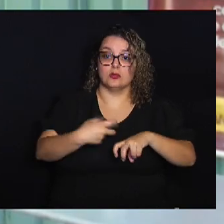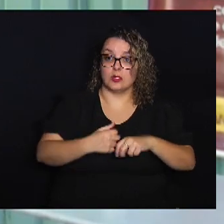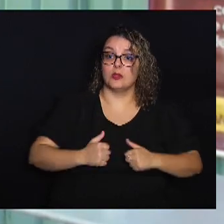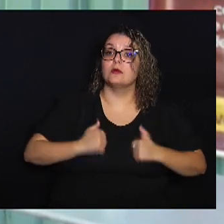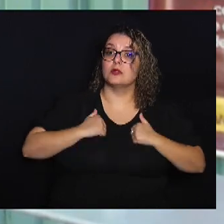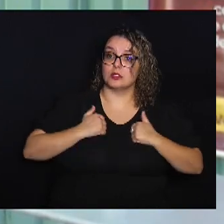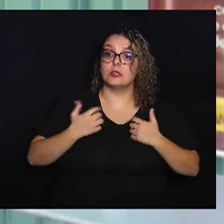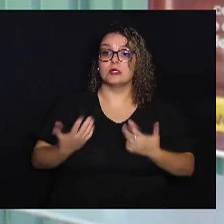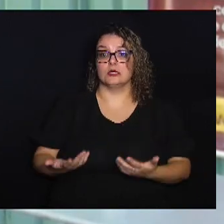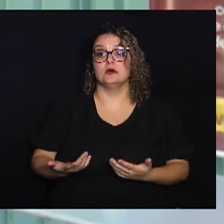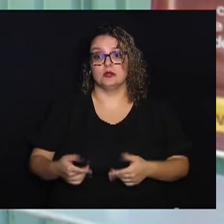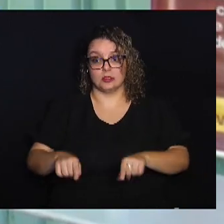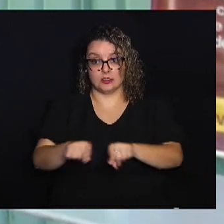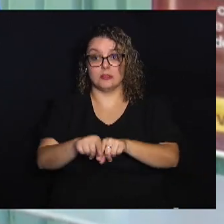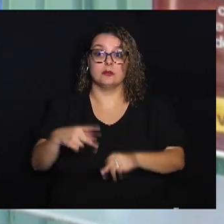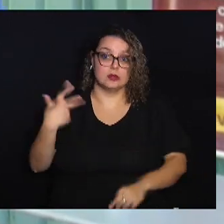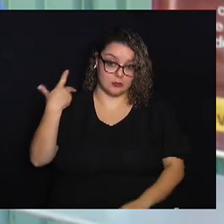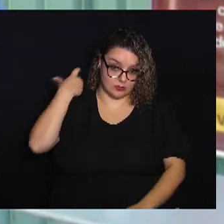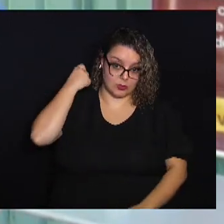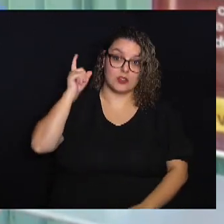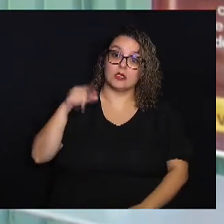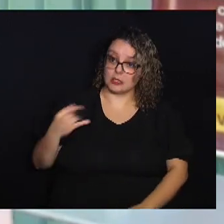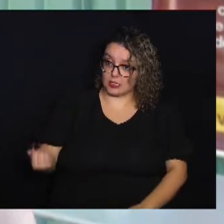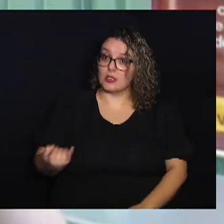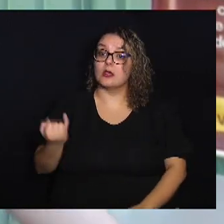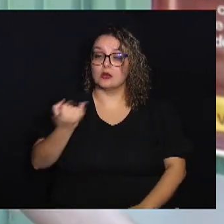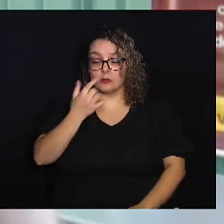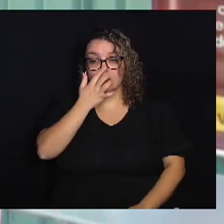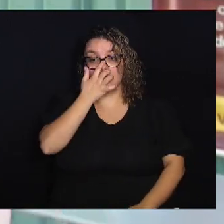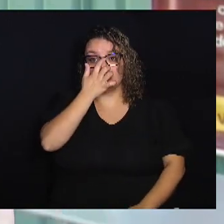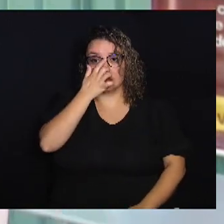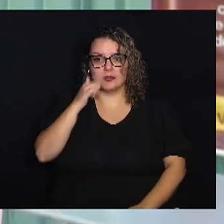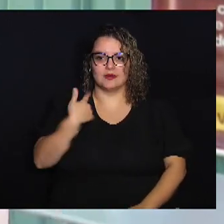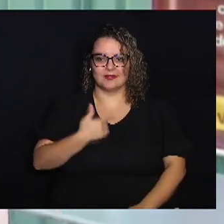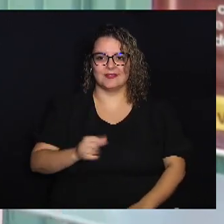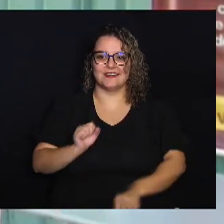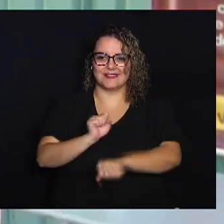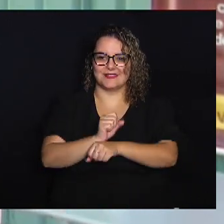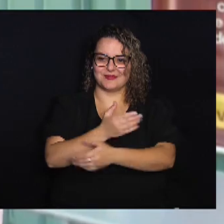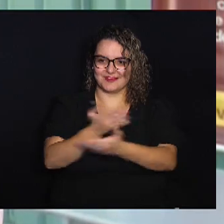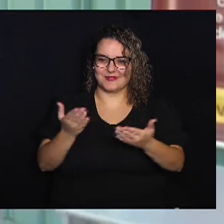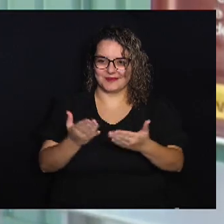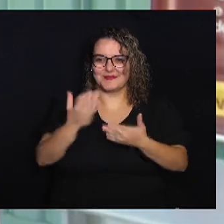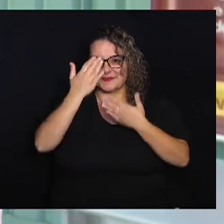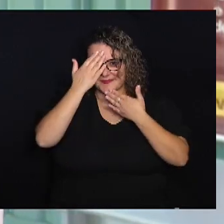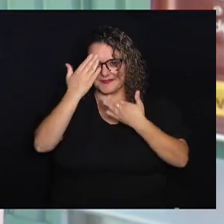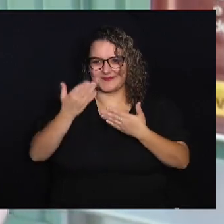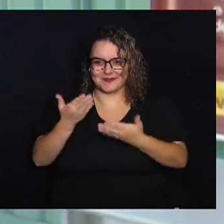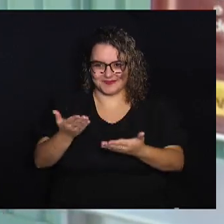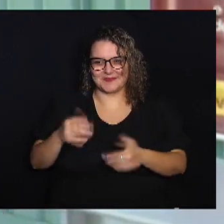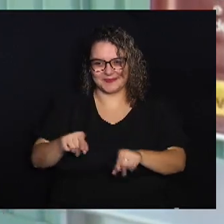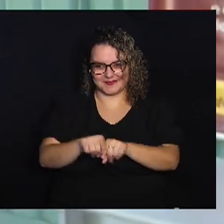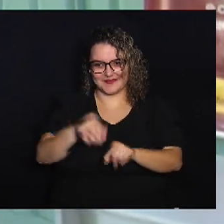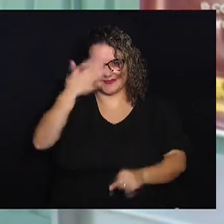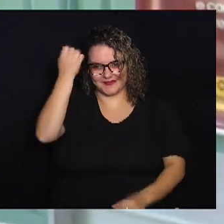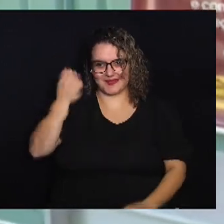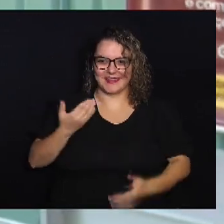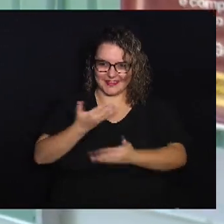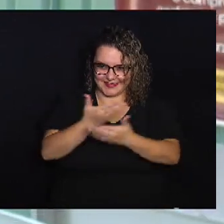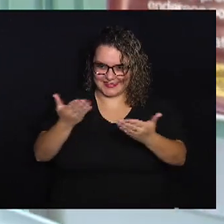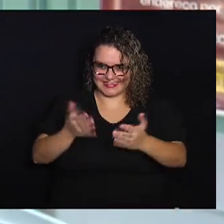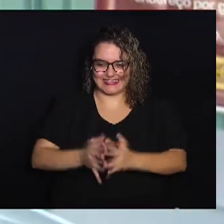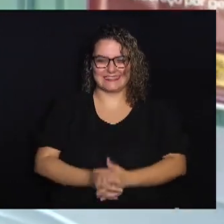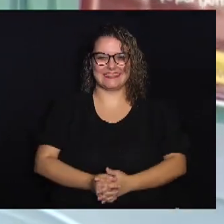das vacinas, também microchipagem, que é muito importante. A gente está aqui esperando vocês. Muito obrigada a você também, viu, Rubem? A vocês também,